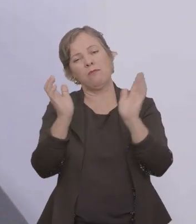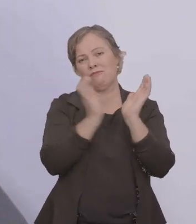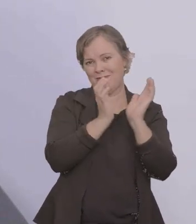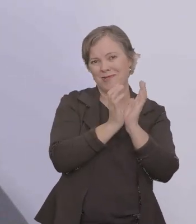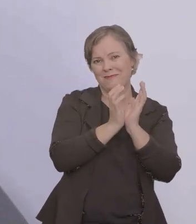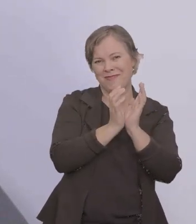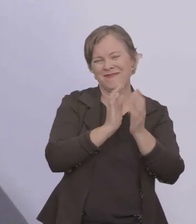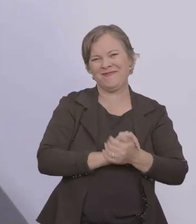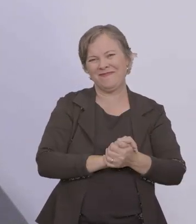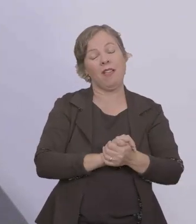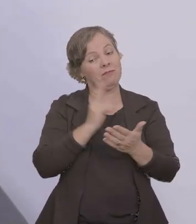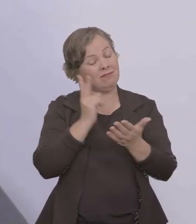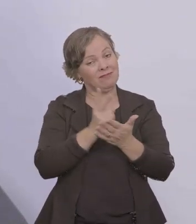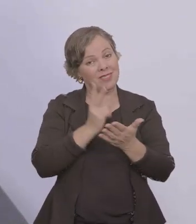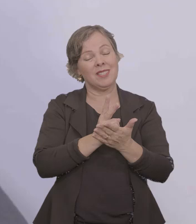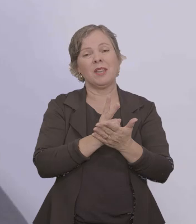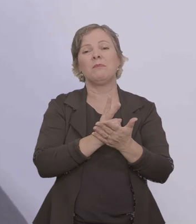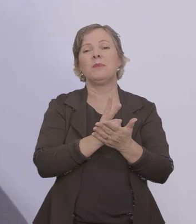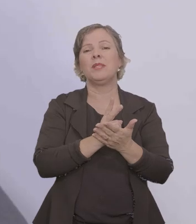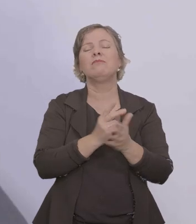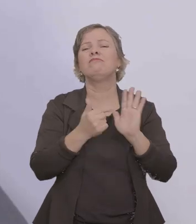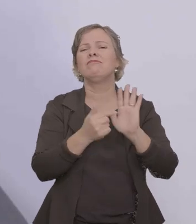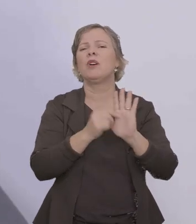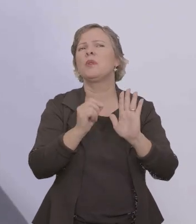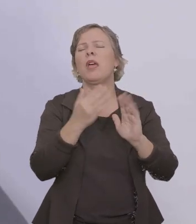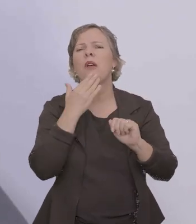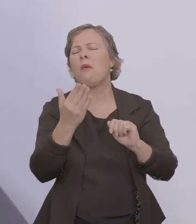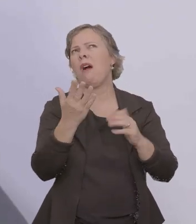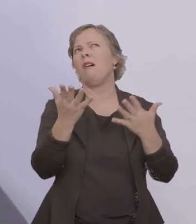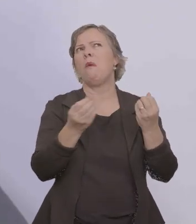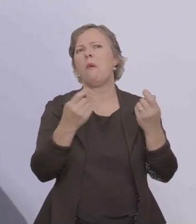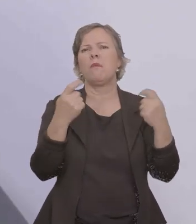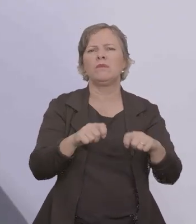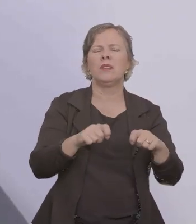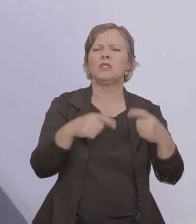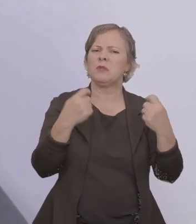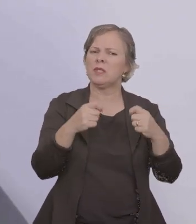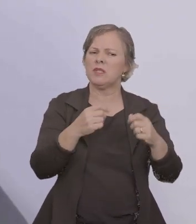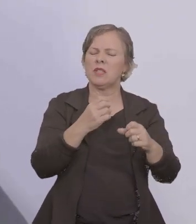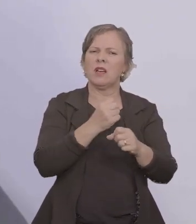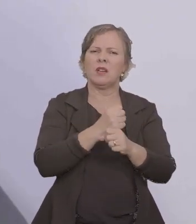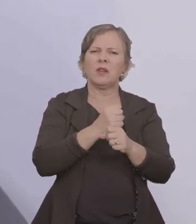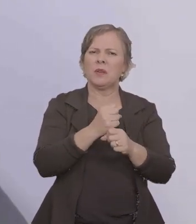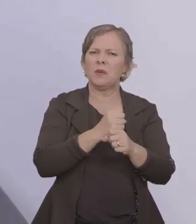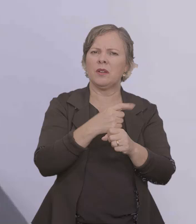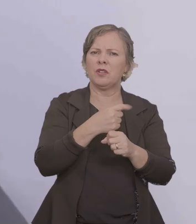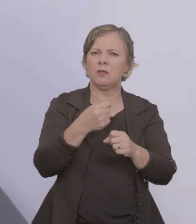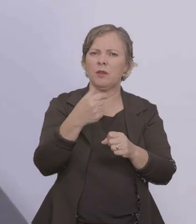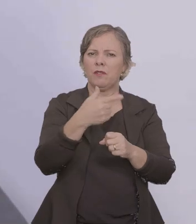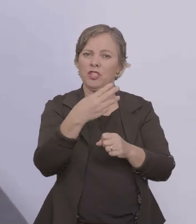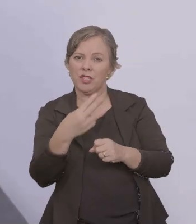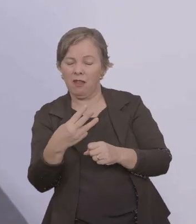ou em grupo. Então a gente sempre traz quais serão as competências desejadas pelo mercado de trabalho no ano